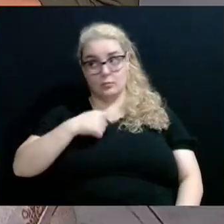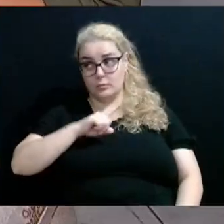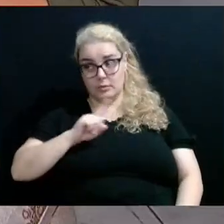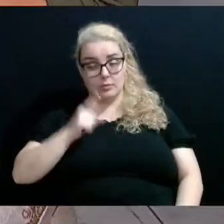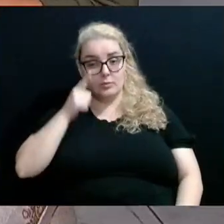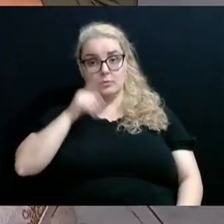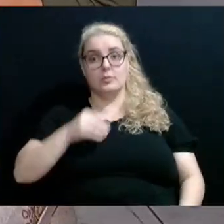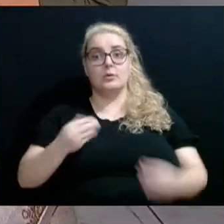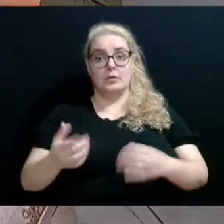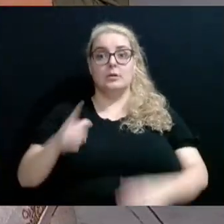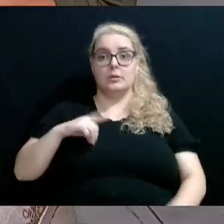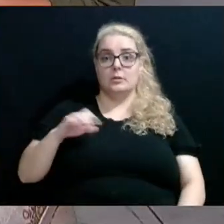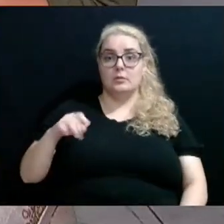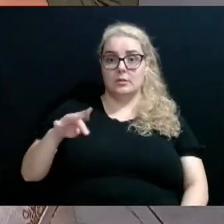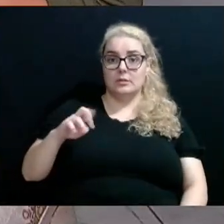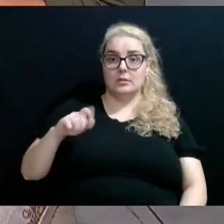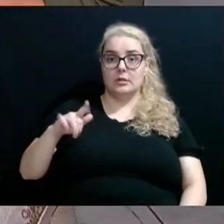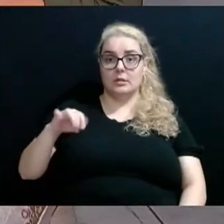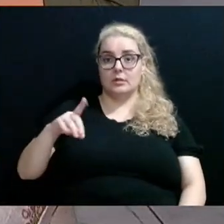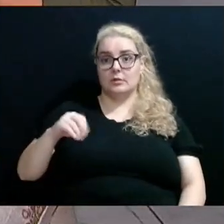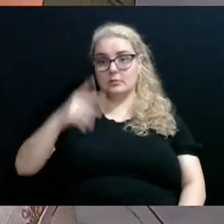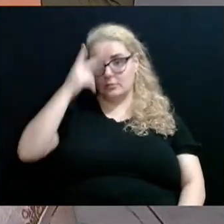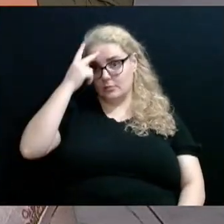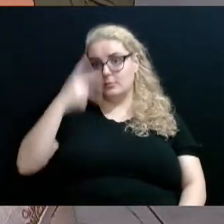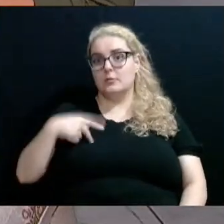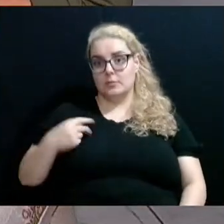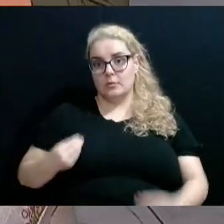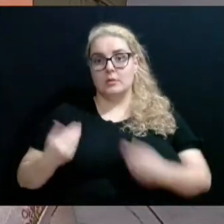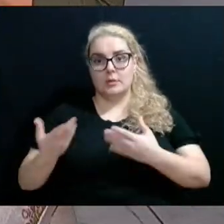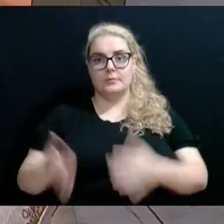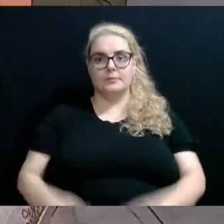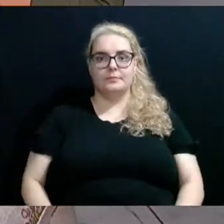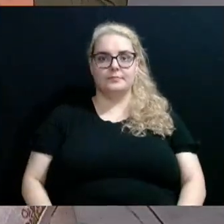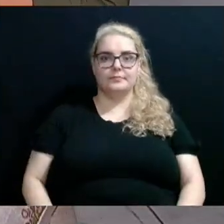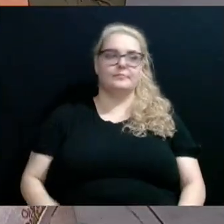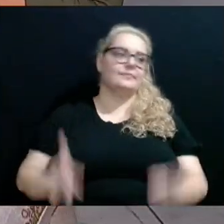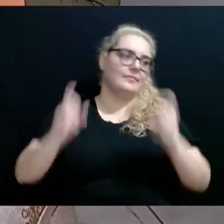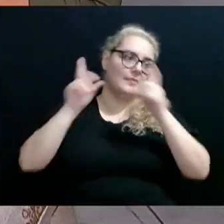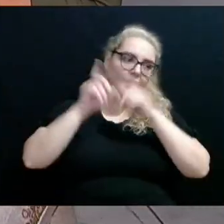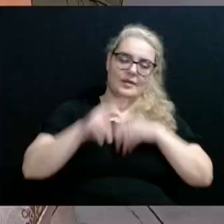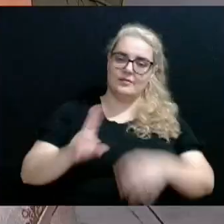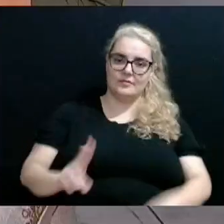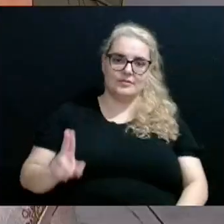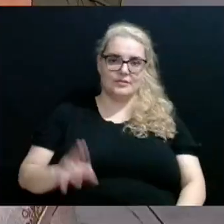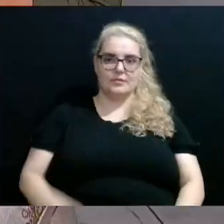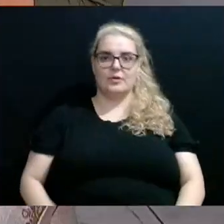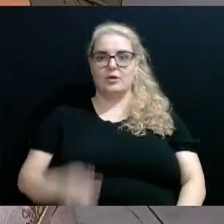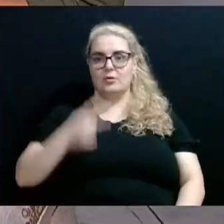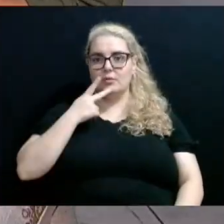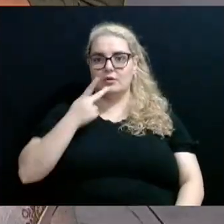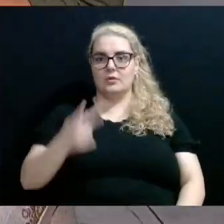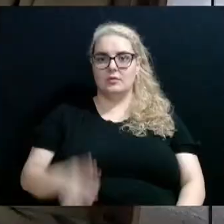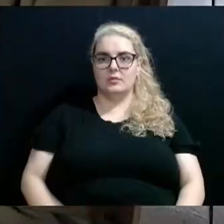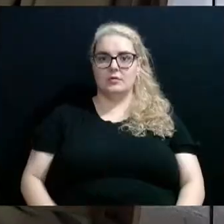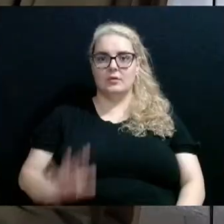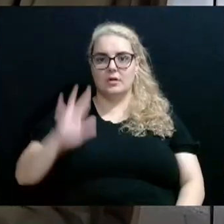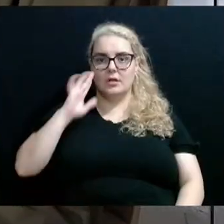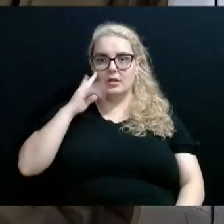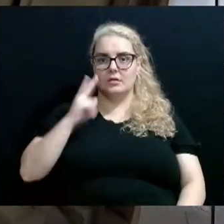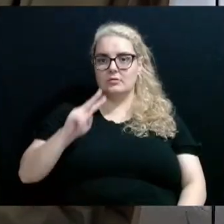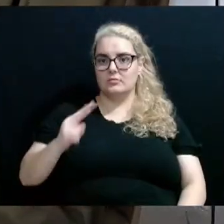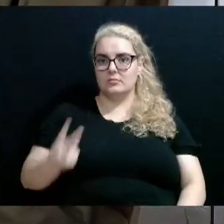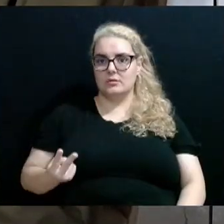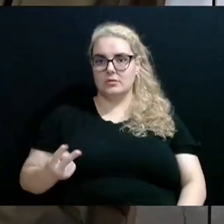entregador, né, meu próprio, que ele faz as entregas, mas é muito difícil. Para falar para você que eu acho que foi umas 2 vezes que ele